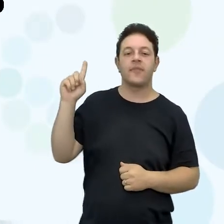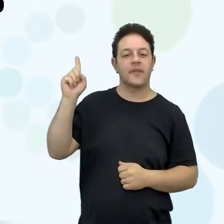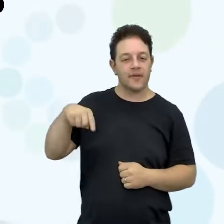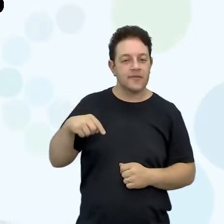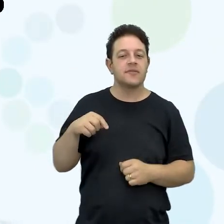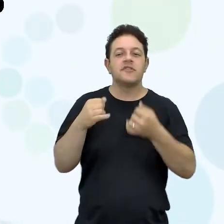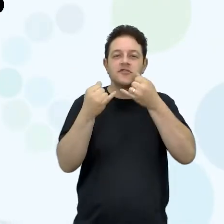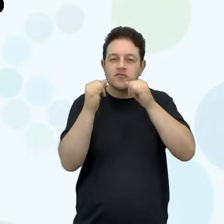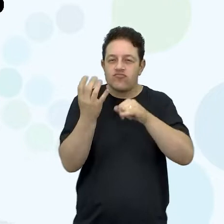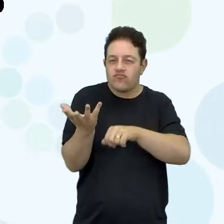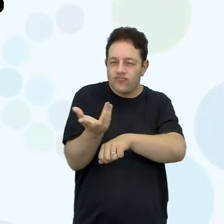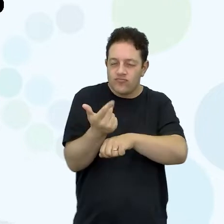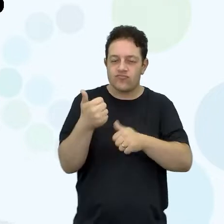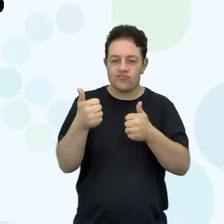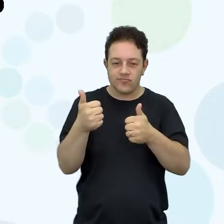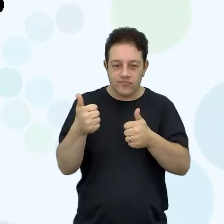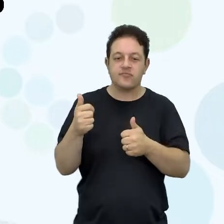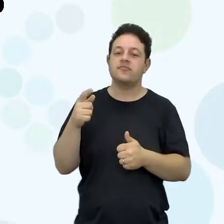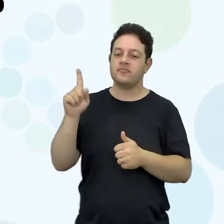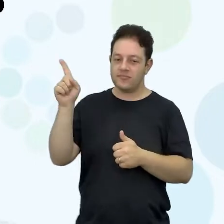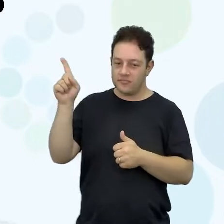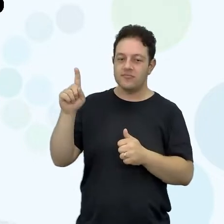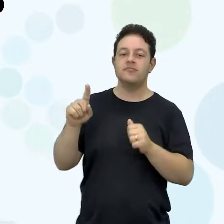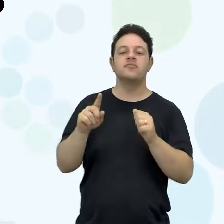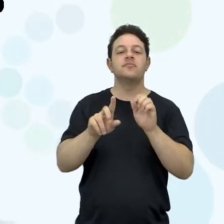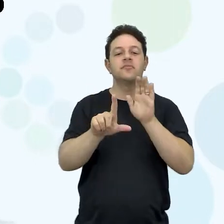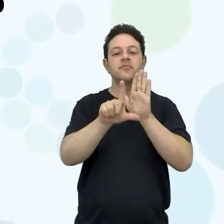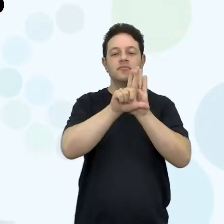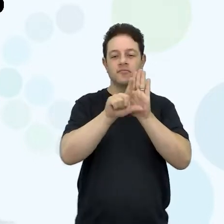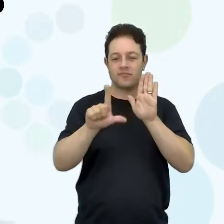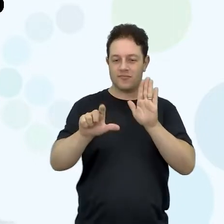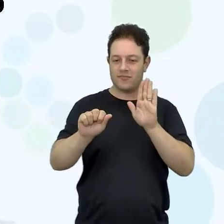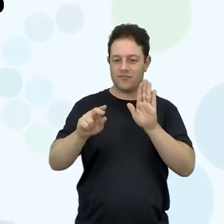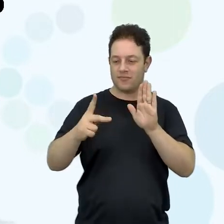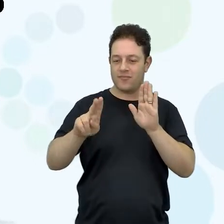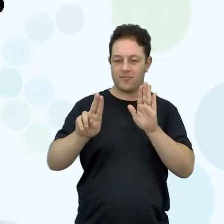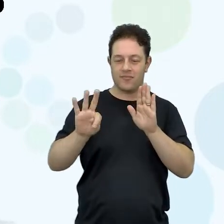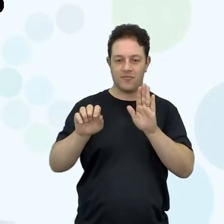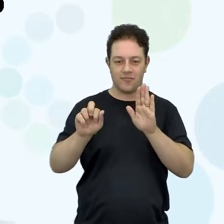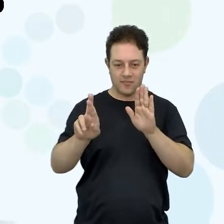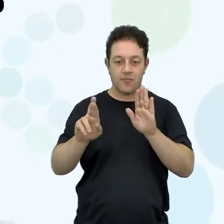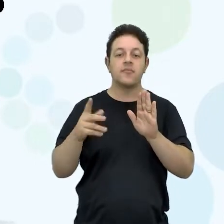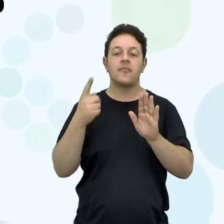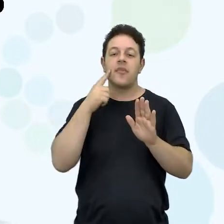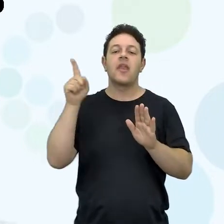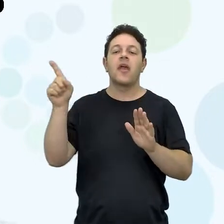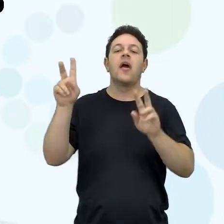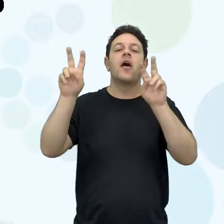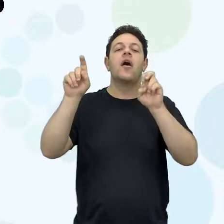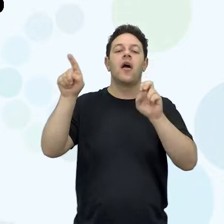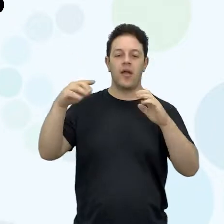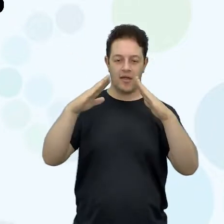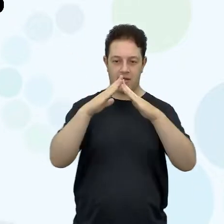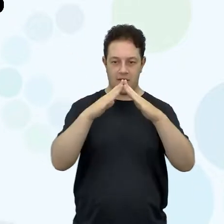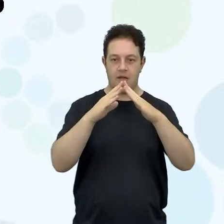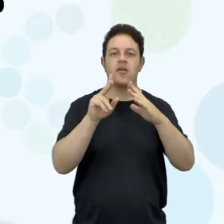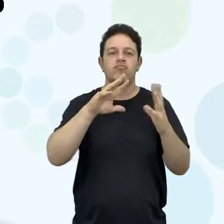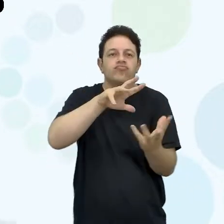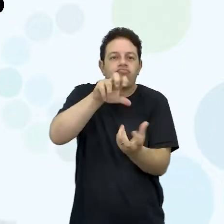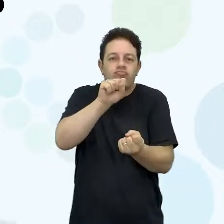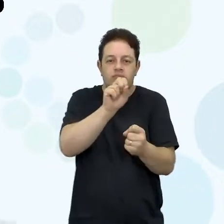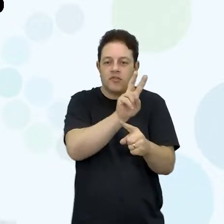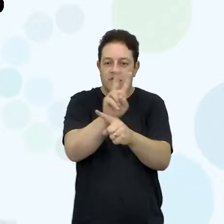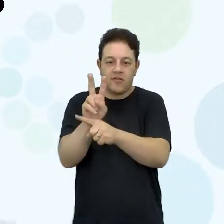eficiência energética, atividade 4, uma lei Laputar, aprofundamento ciência e ação, projeto Casa Sustentável do componente curricular, o